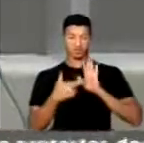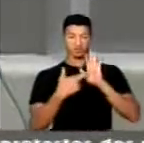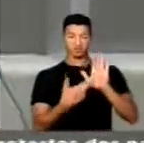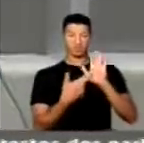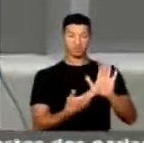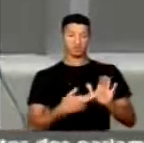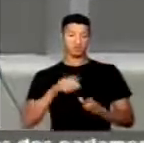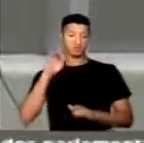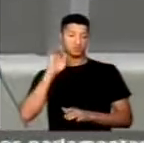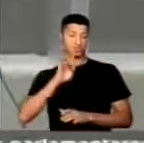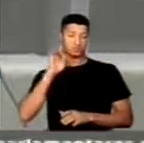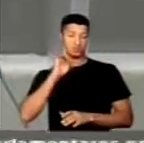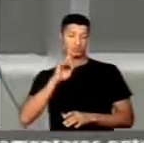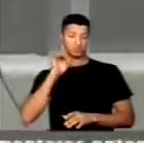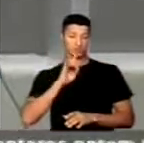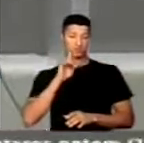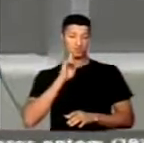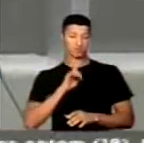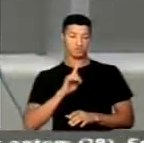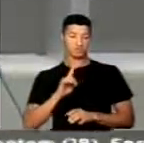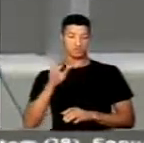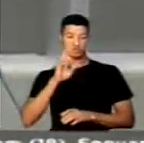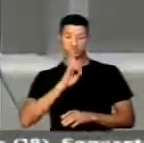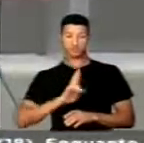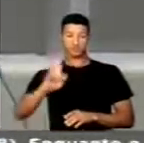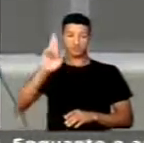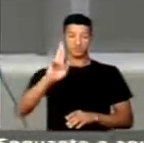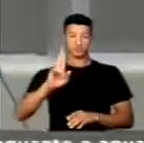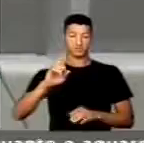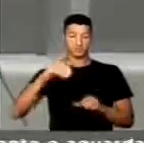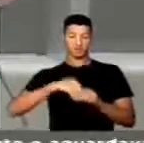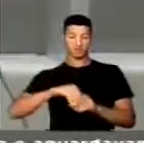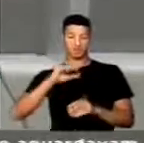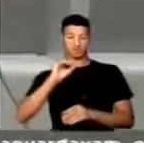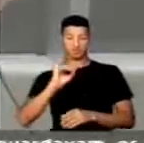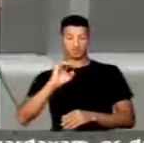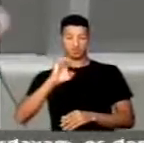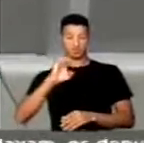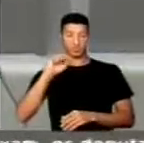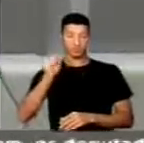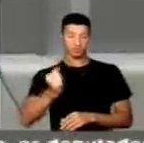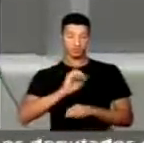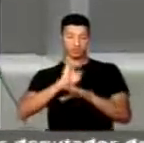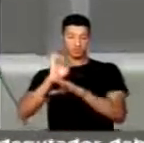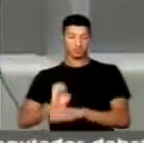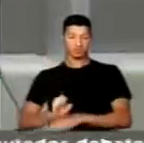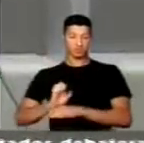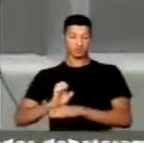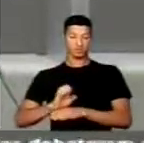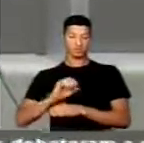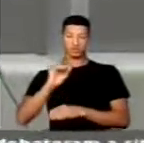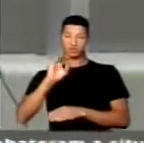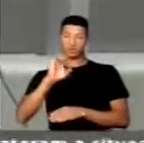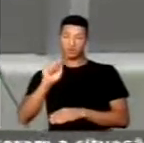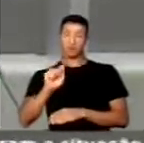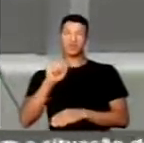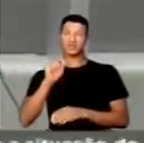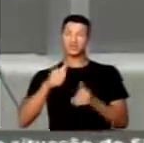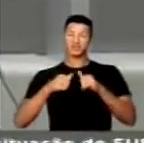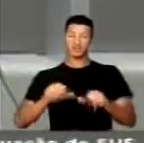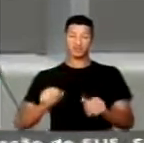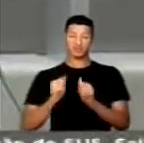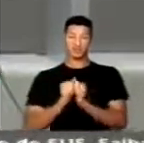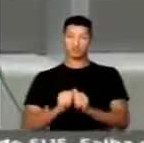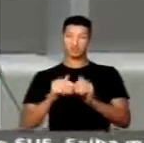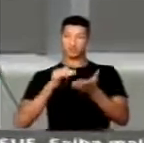representante dos Estados Unidos de ir responder numa Organização dos Estados Americanos, a OEA, que esteve com